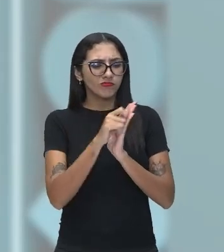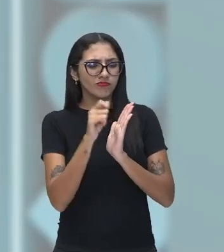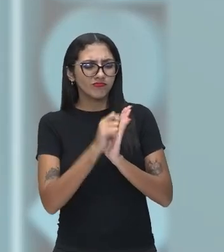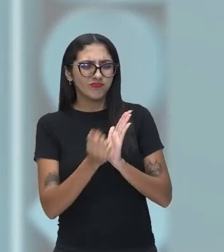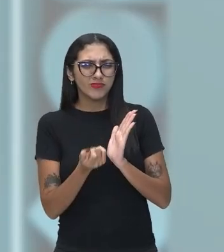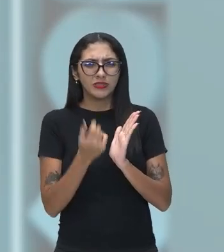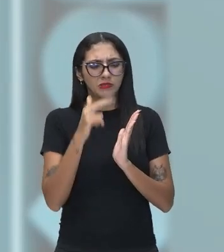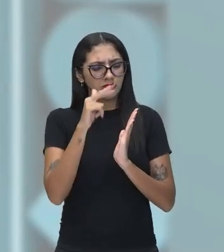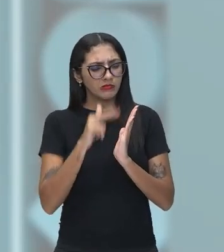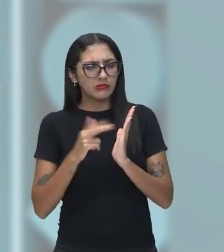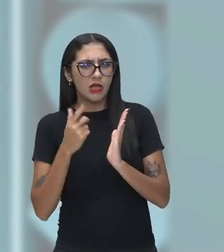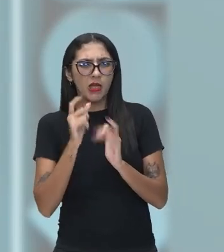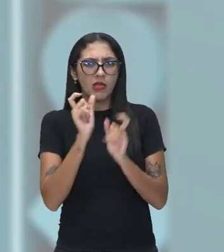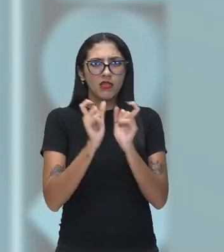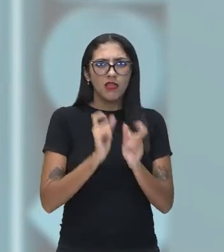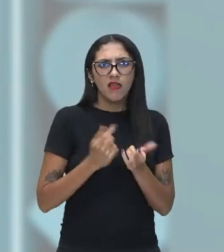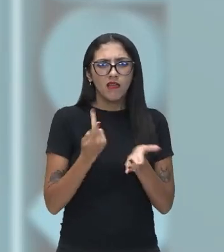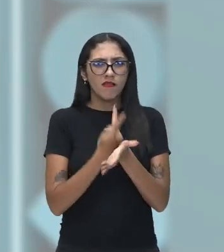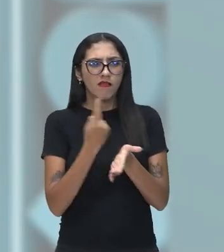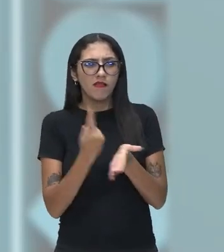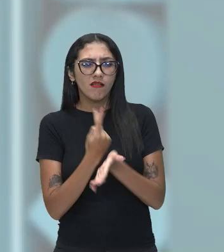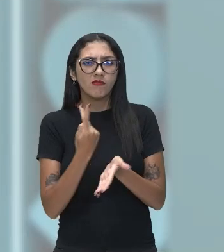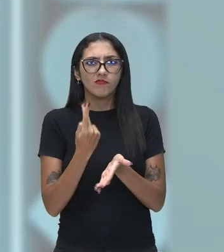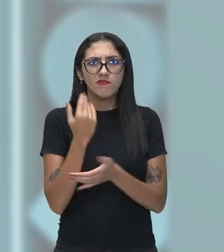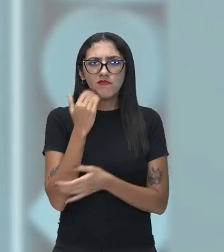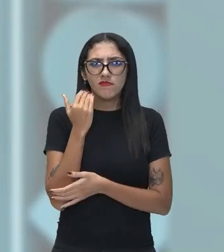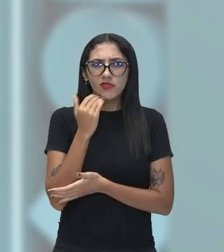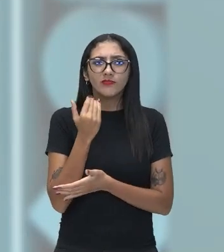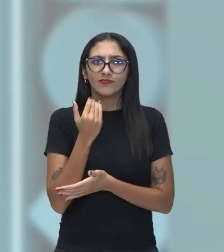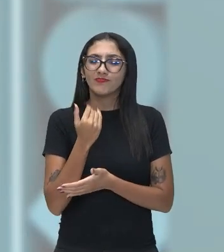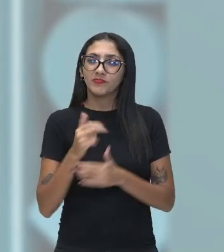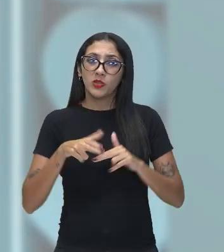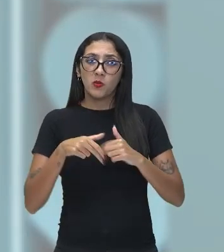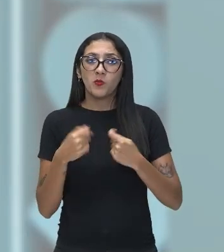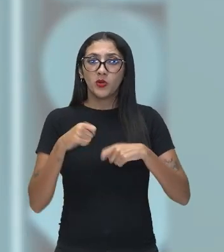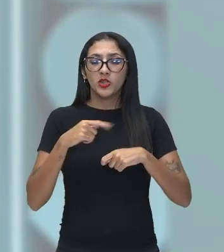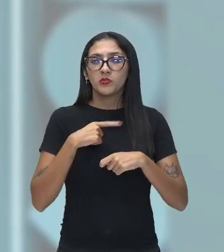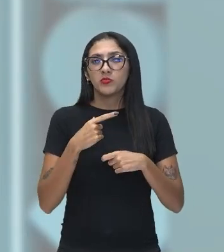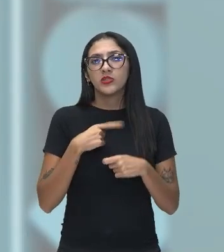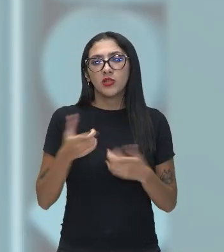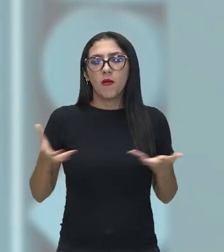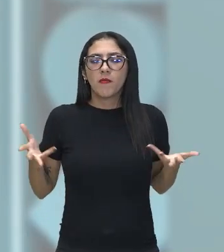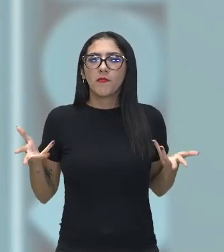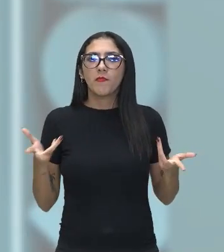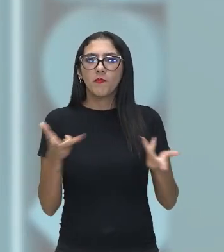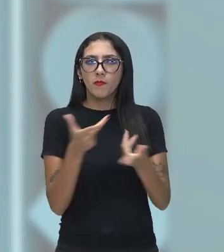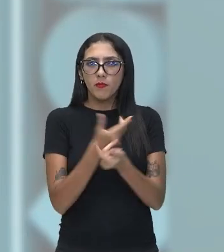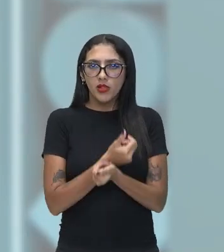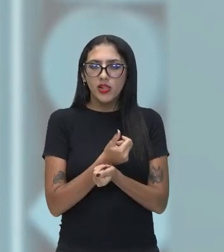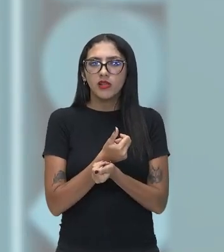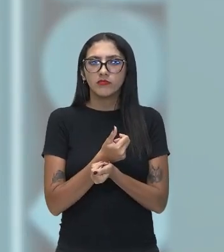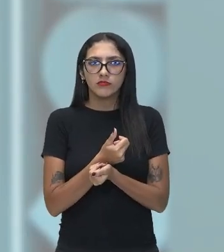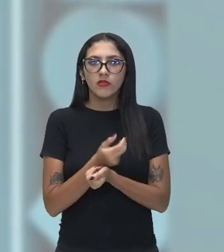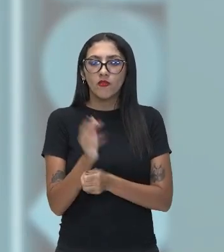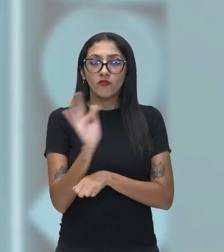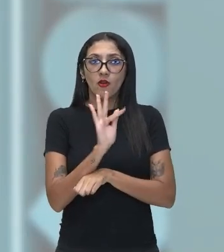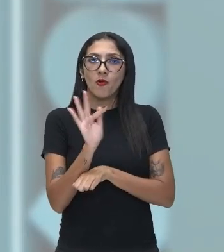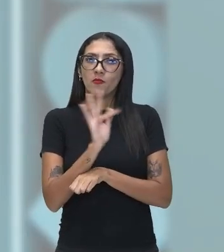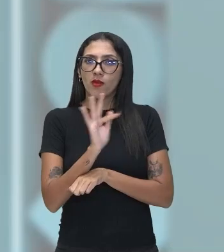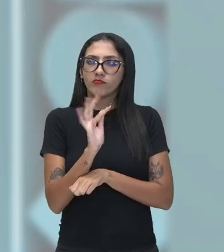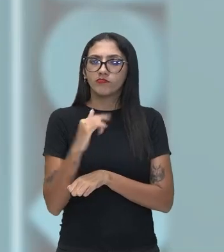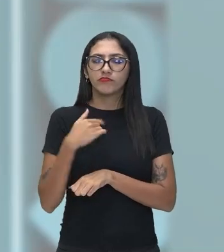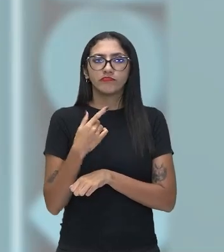ser descredibilizado. Então, percebam que dominar a língua formal traz para você prestígio,